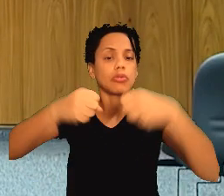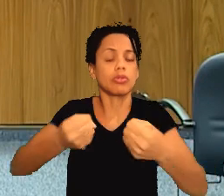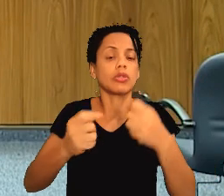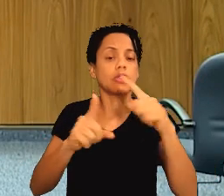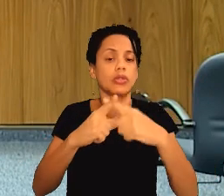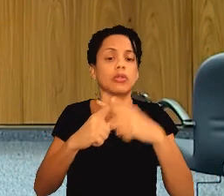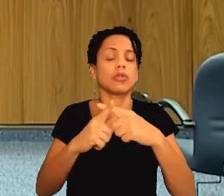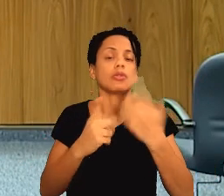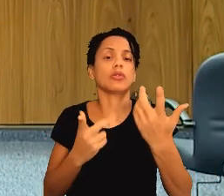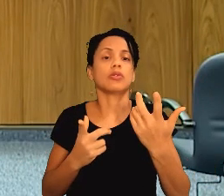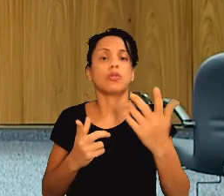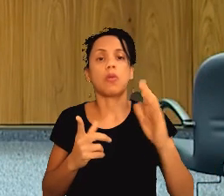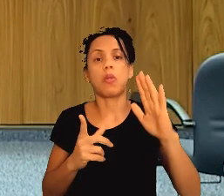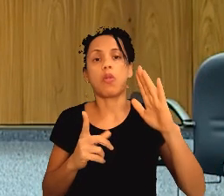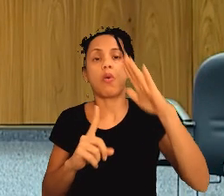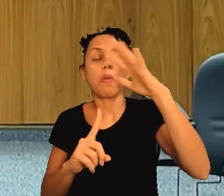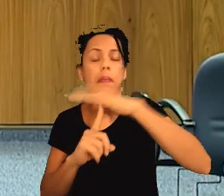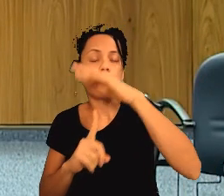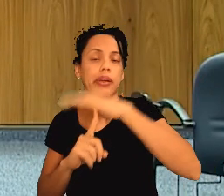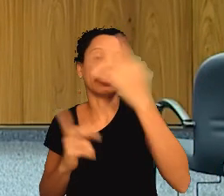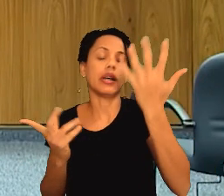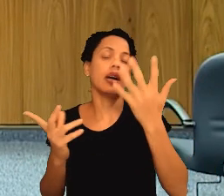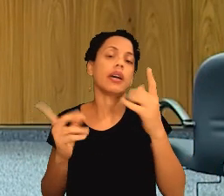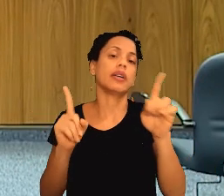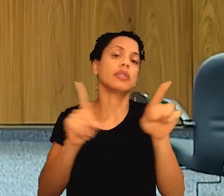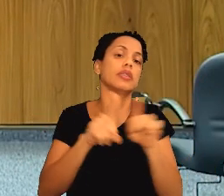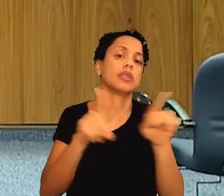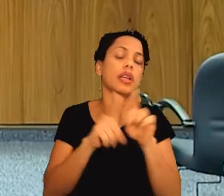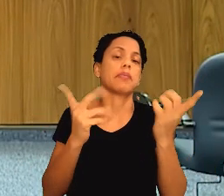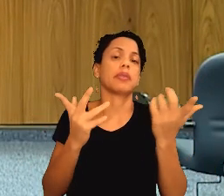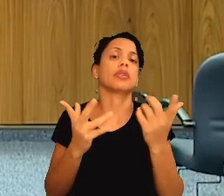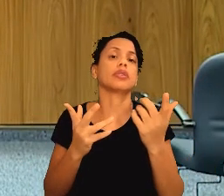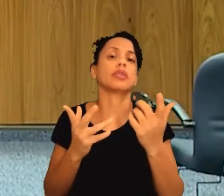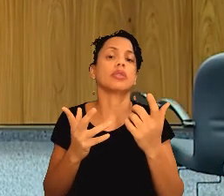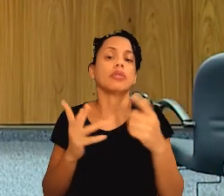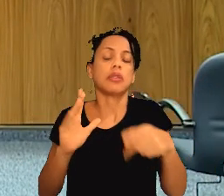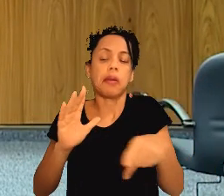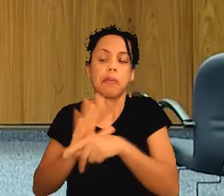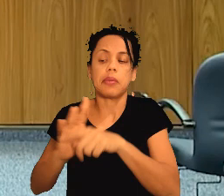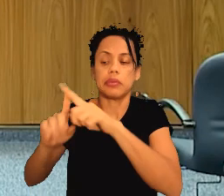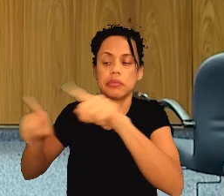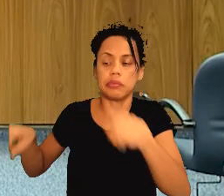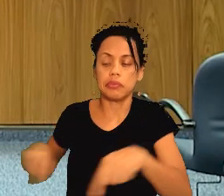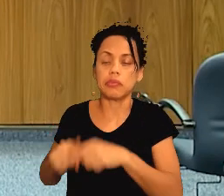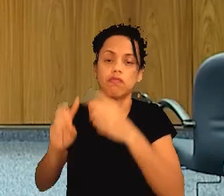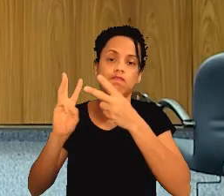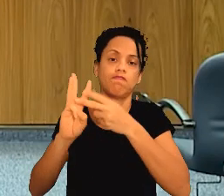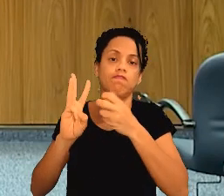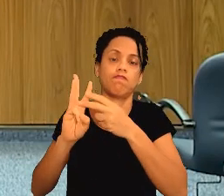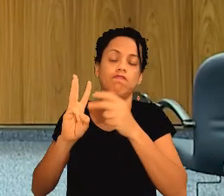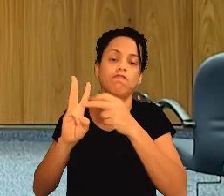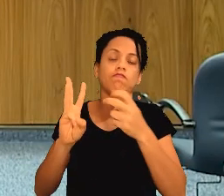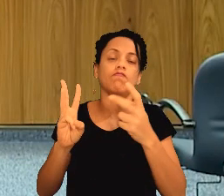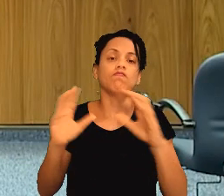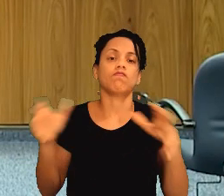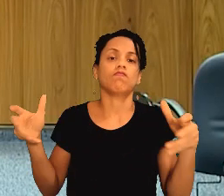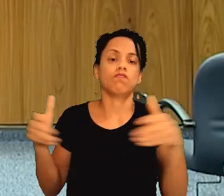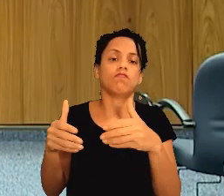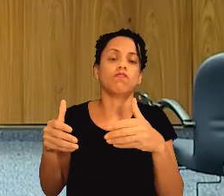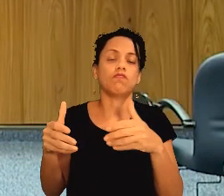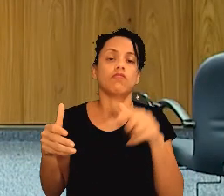Grosso do Sul e do oeste do Paraná, primeiro cedendo as terras que eram de ocupação tradicional indígena para a